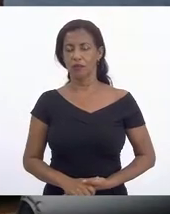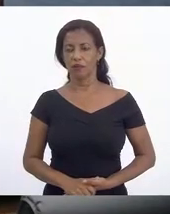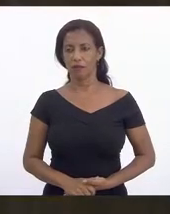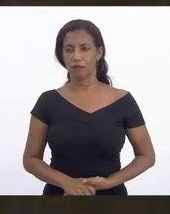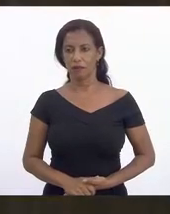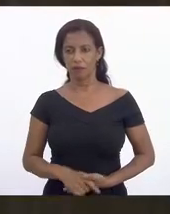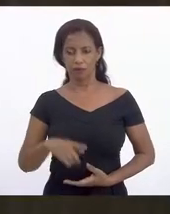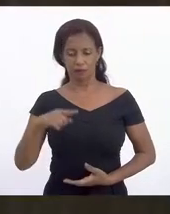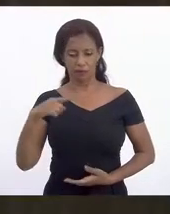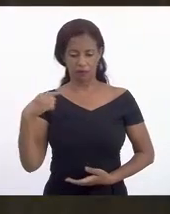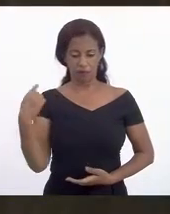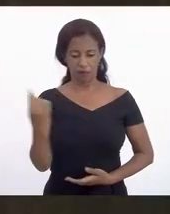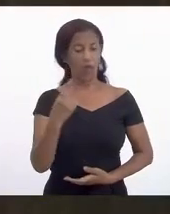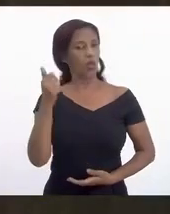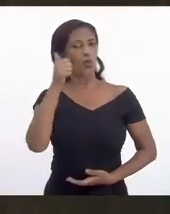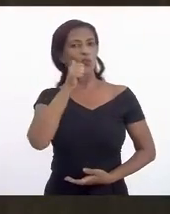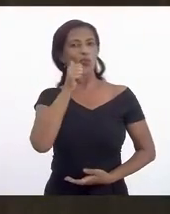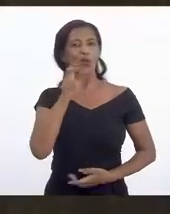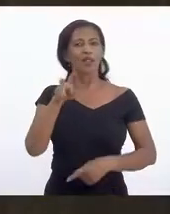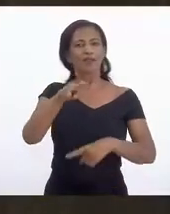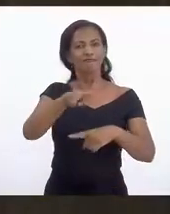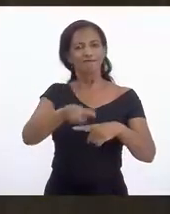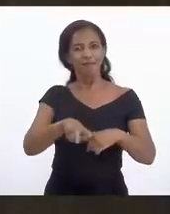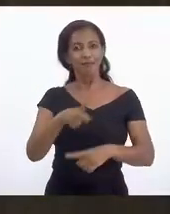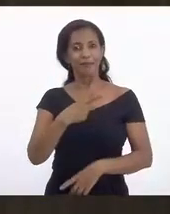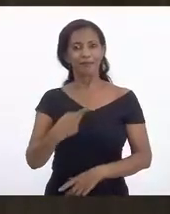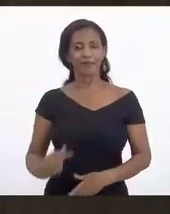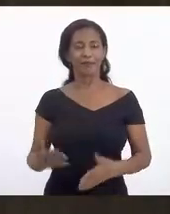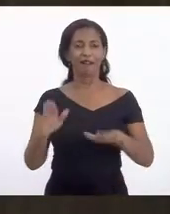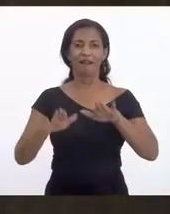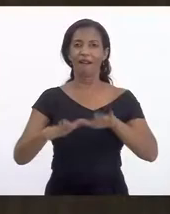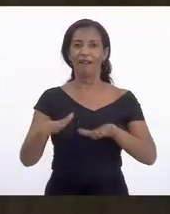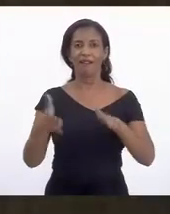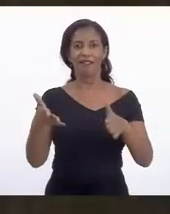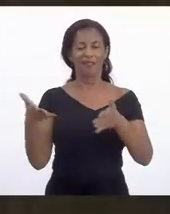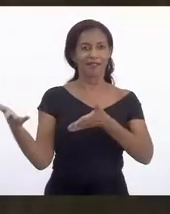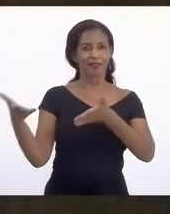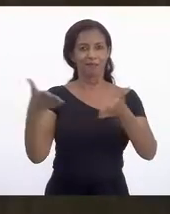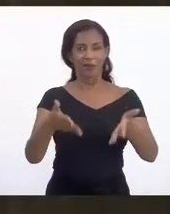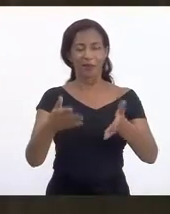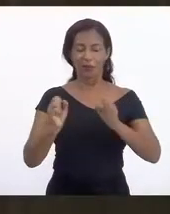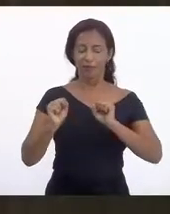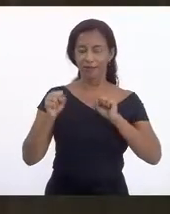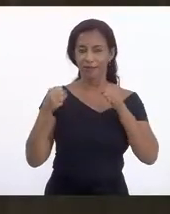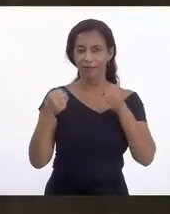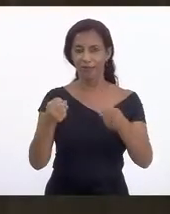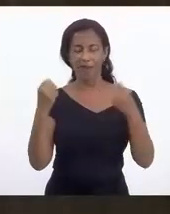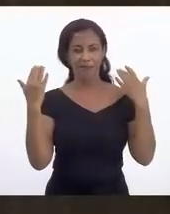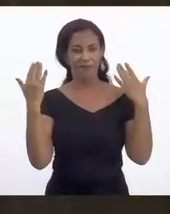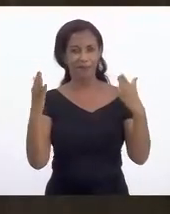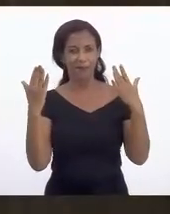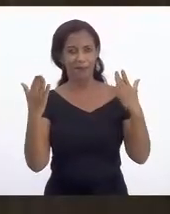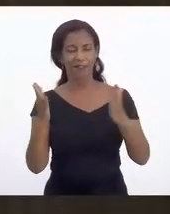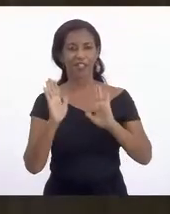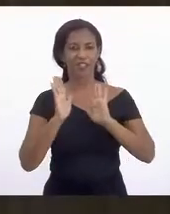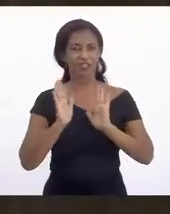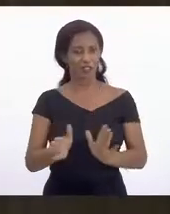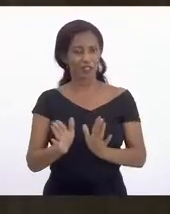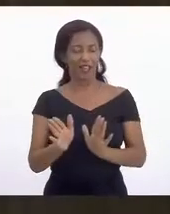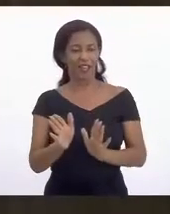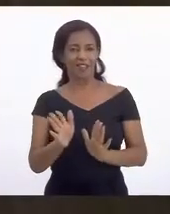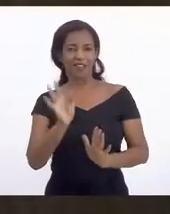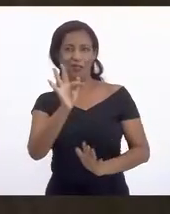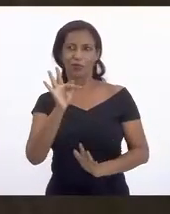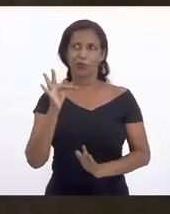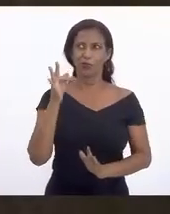As nossas mulheres ocupando esse espaço da presidência, ainda que interinamente, torcendo para que essa já seja uma projeção